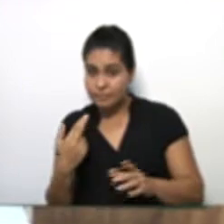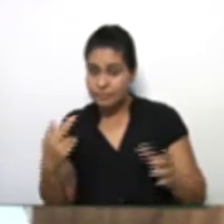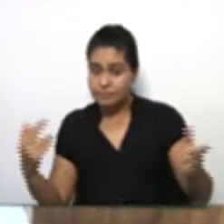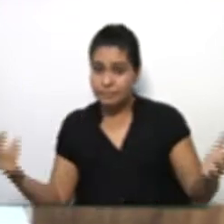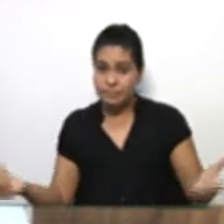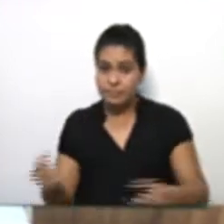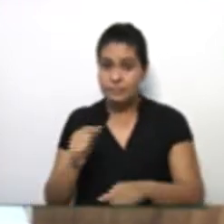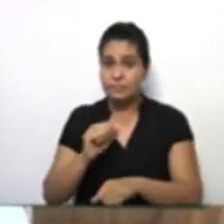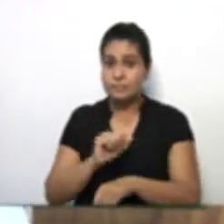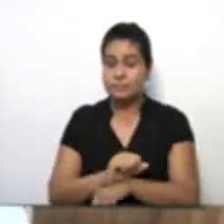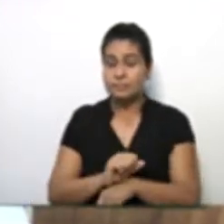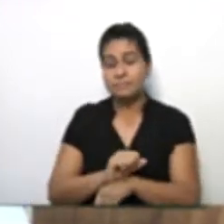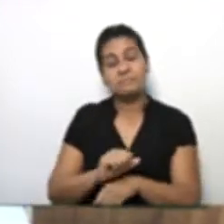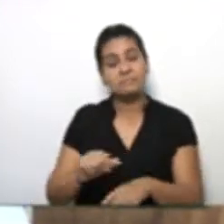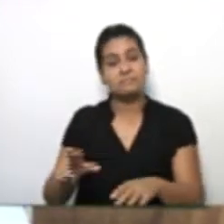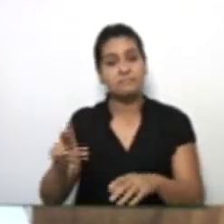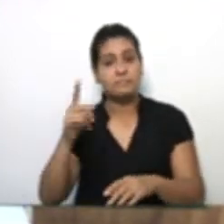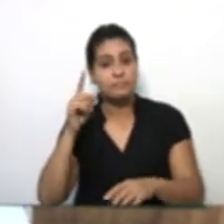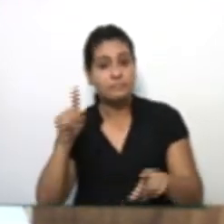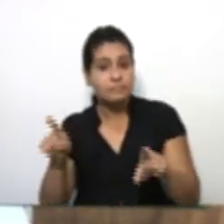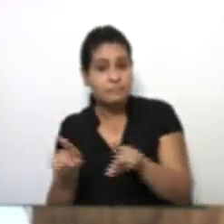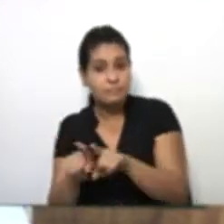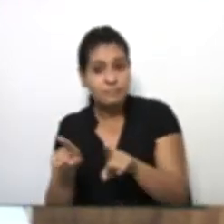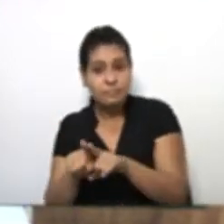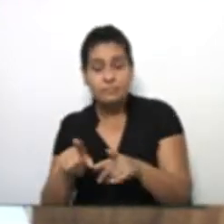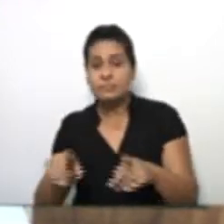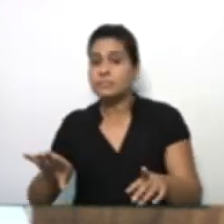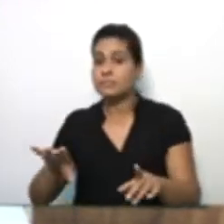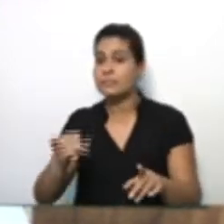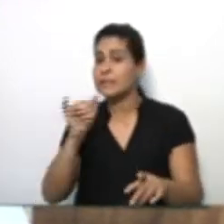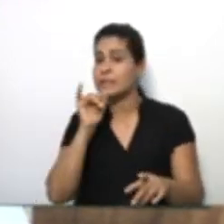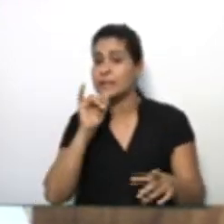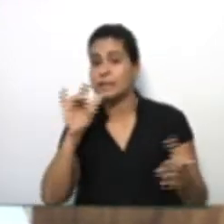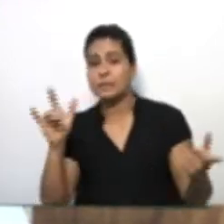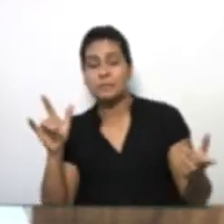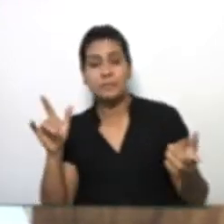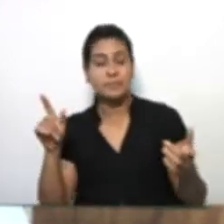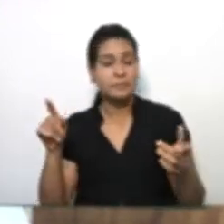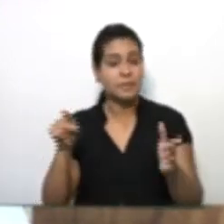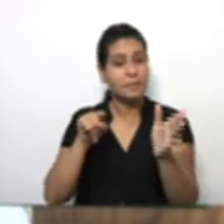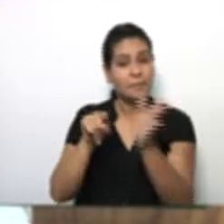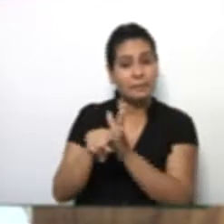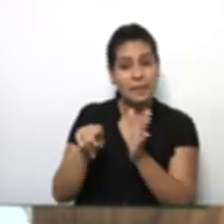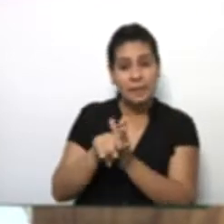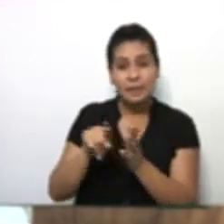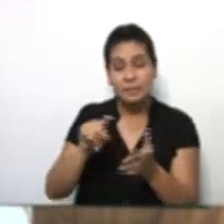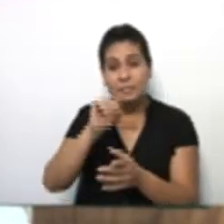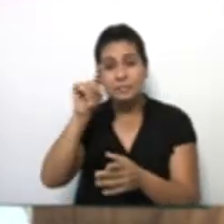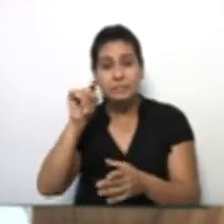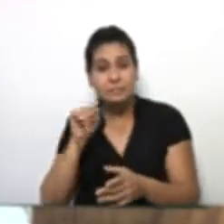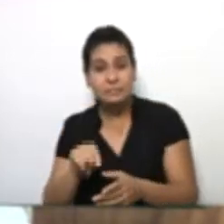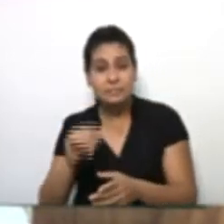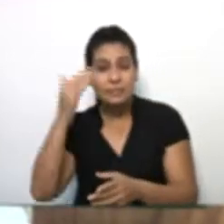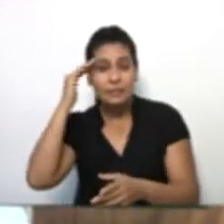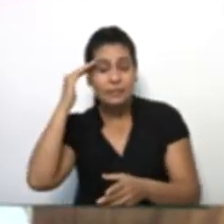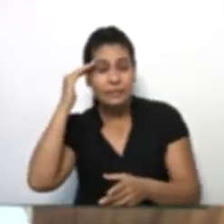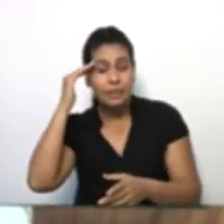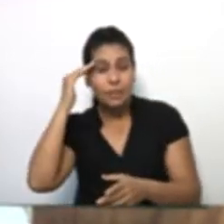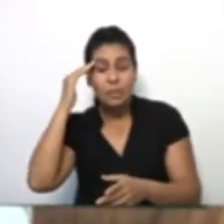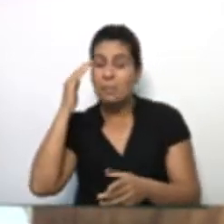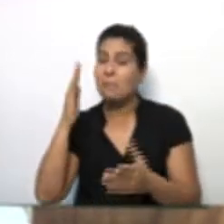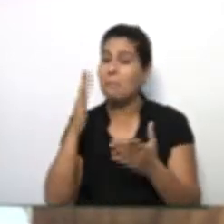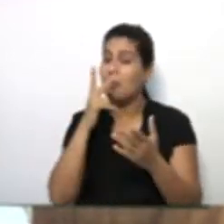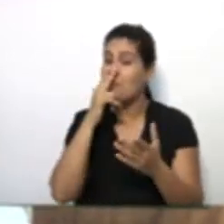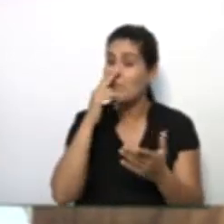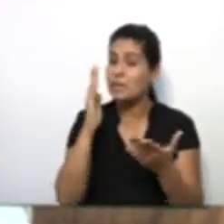respostas e também aquelas questões que por acaso tiveram mais de uma, que os alunos entenderam como se mais de